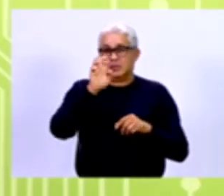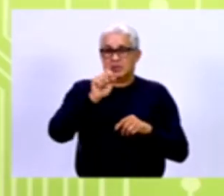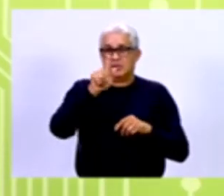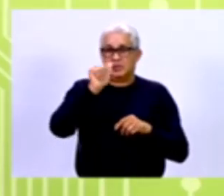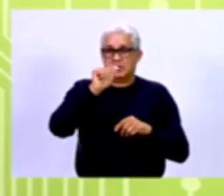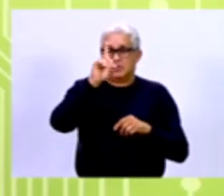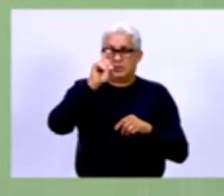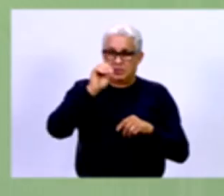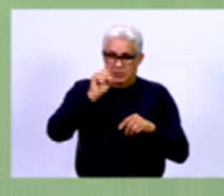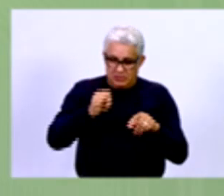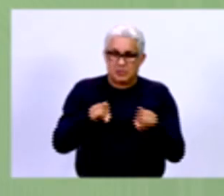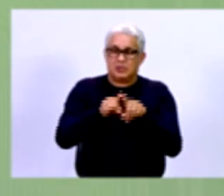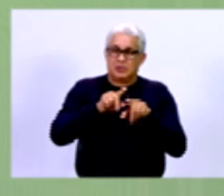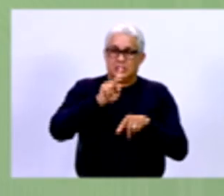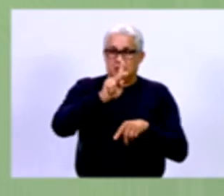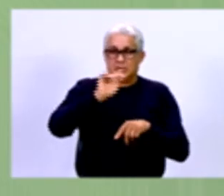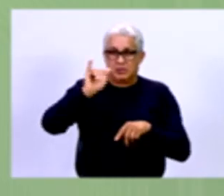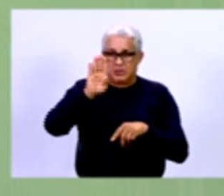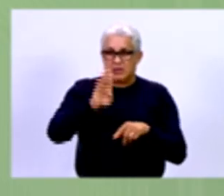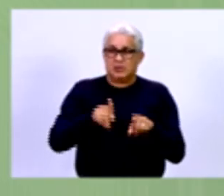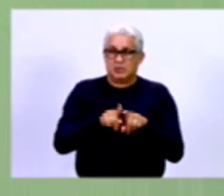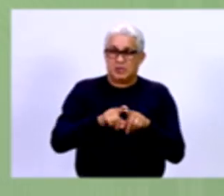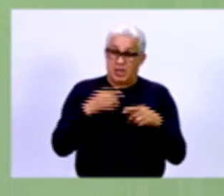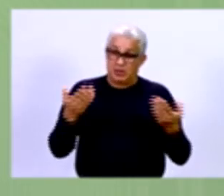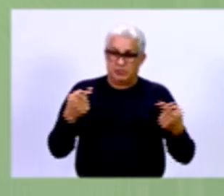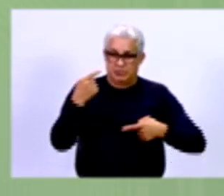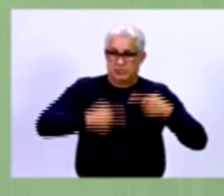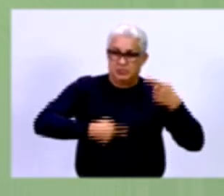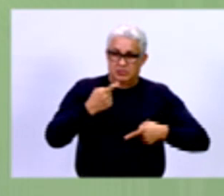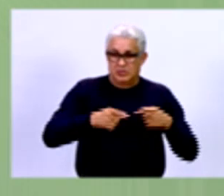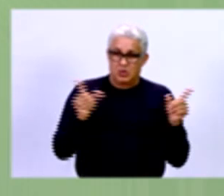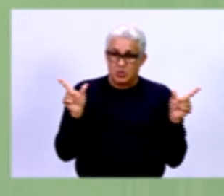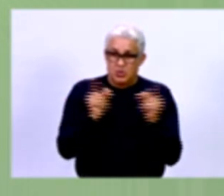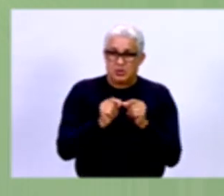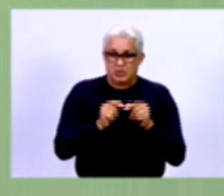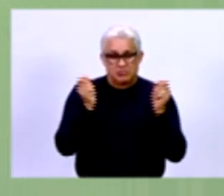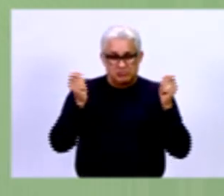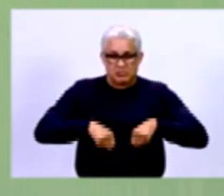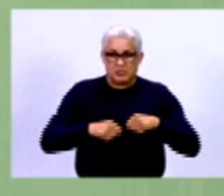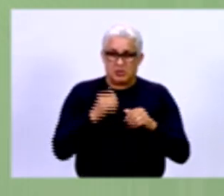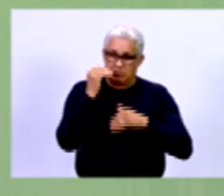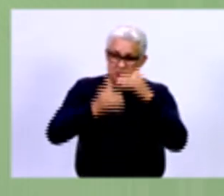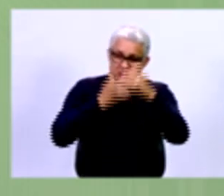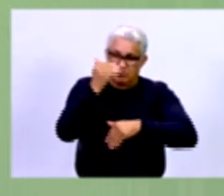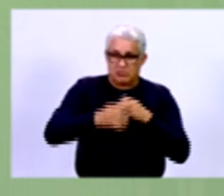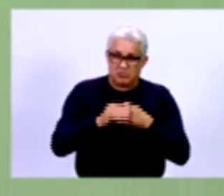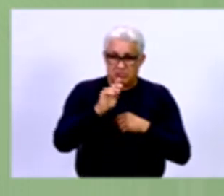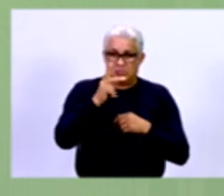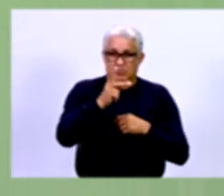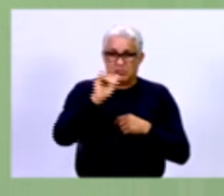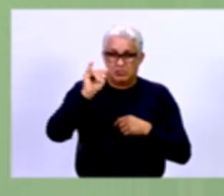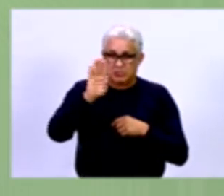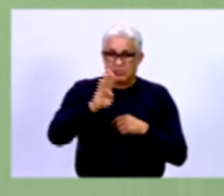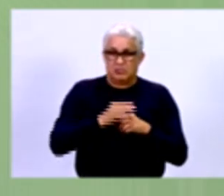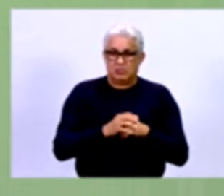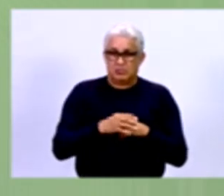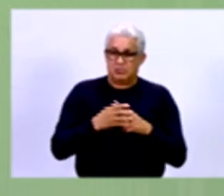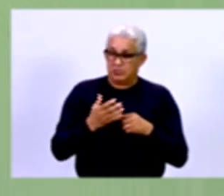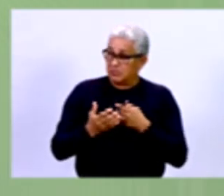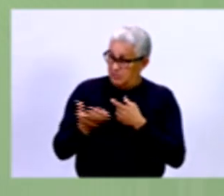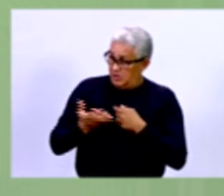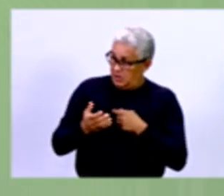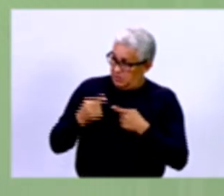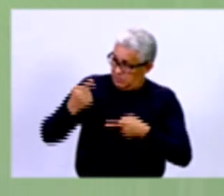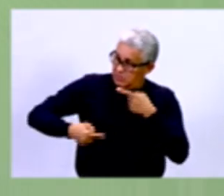do PIB. Vamos discutir agora, de forma bem resumida, a capacidade de crescimento do PIB. Professora, você quer discutir? Por